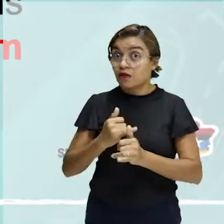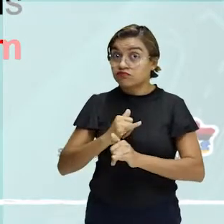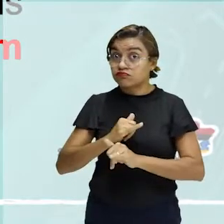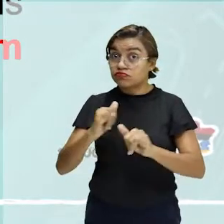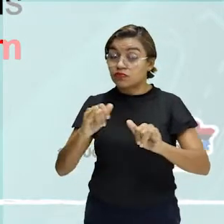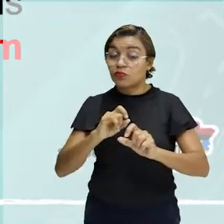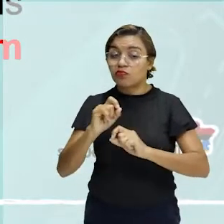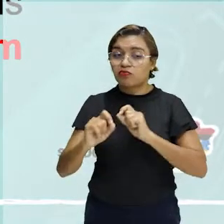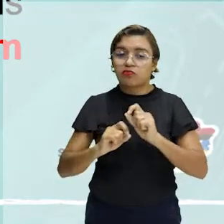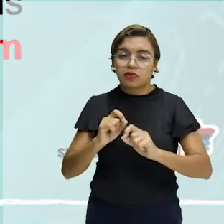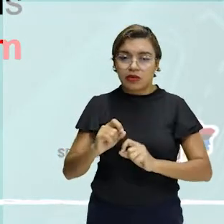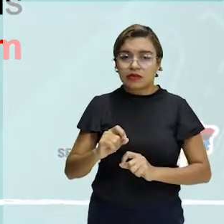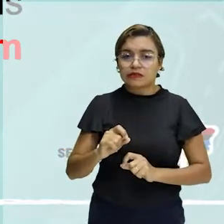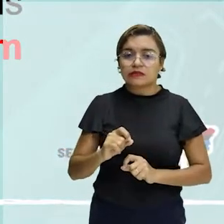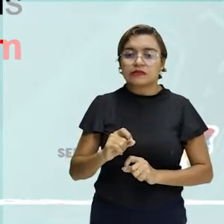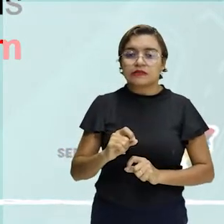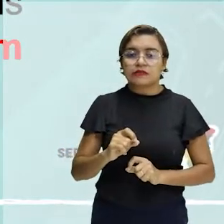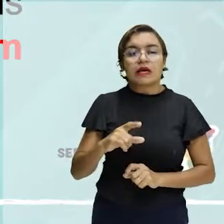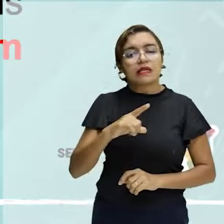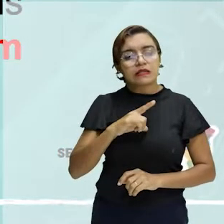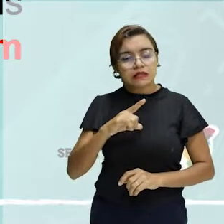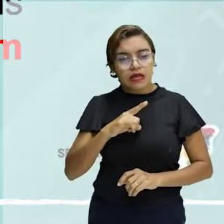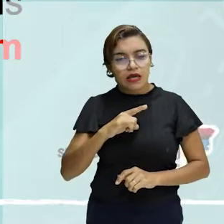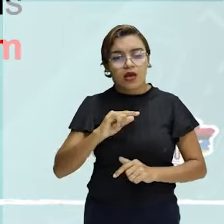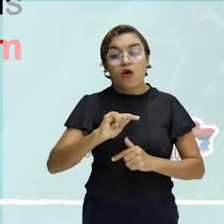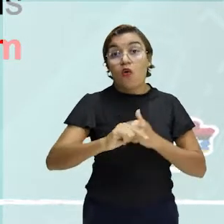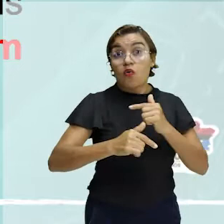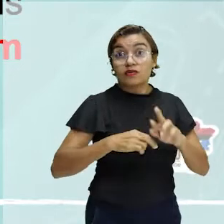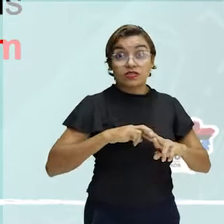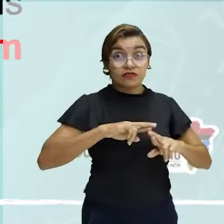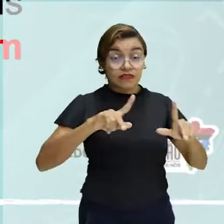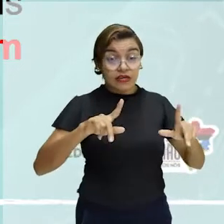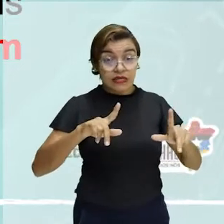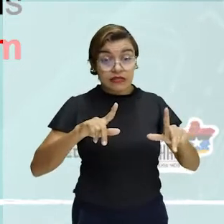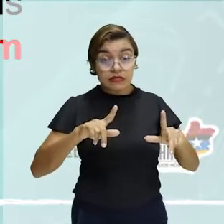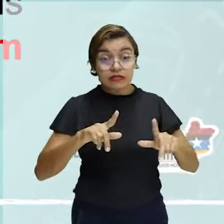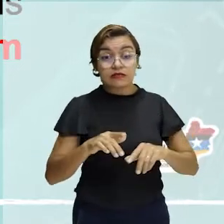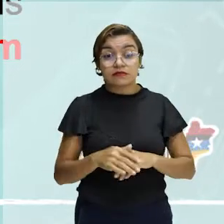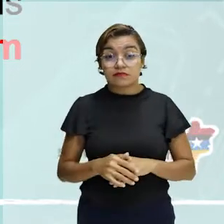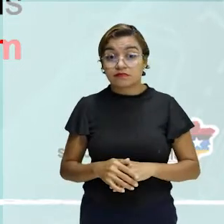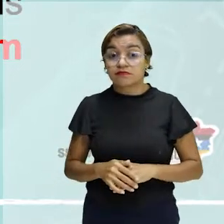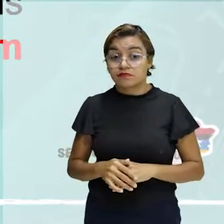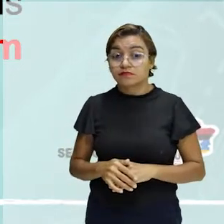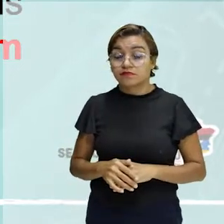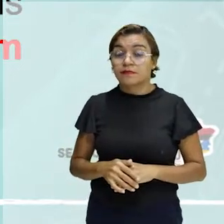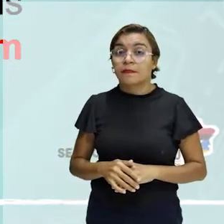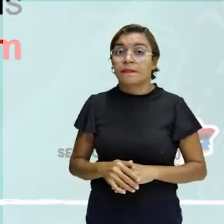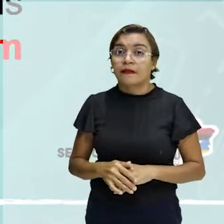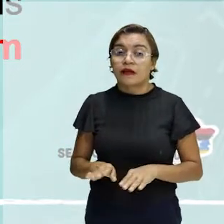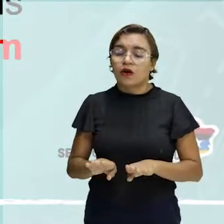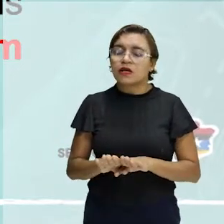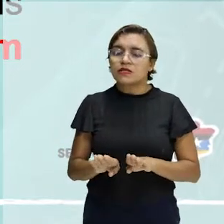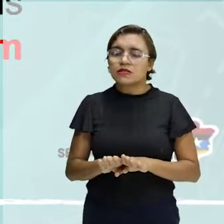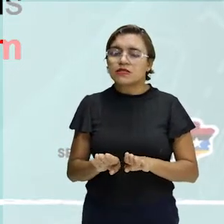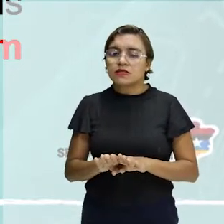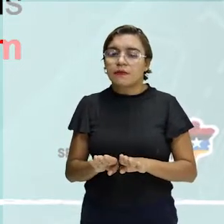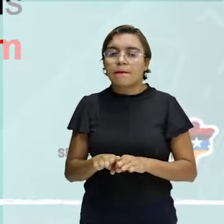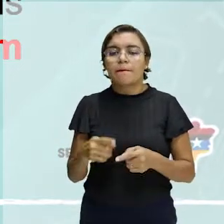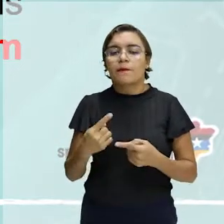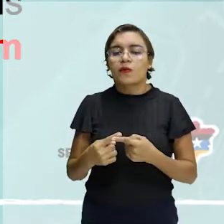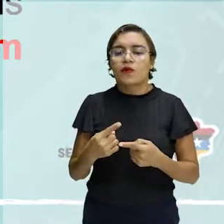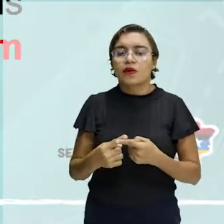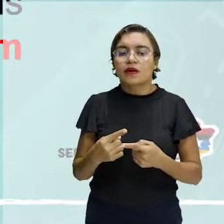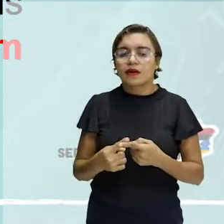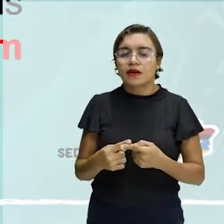não renováveis, também chamadas de fontes tradicionais, e as fontes renováveis, chamadas de fontes limpas. Por que as fontes não